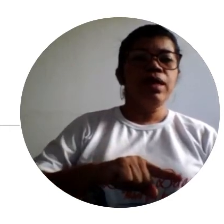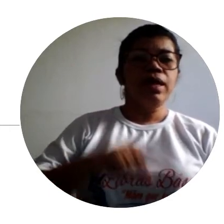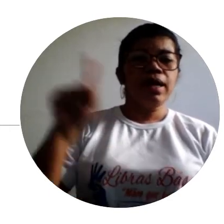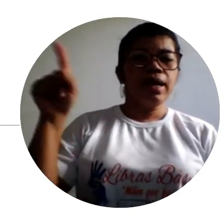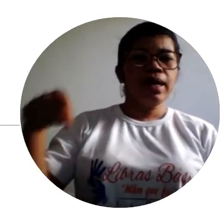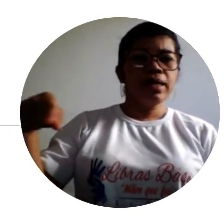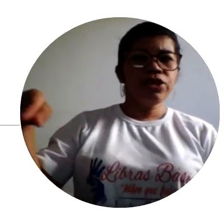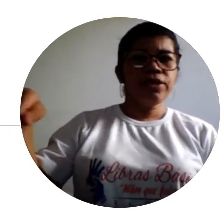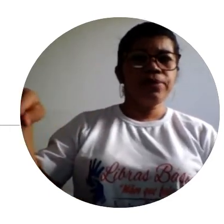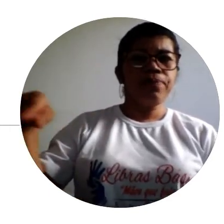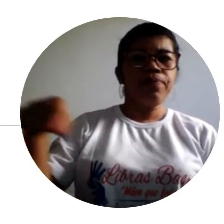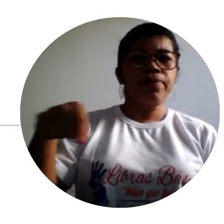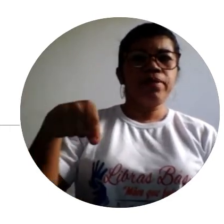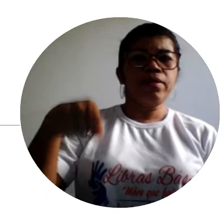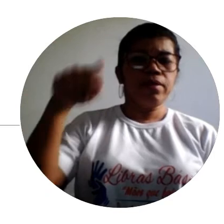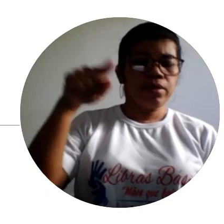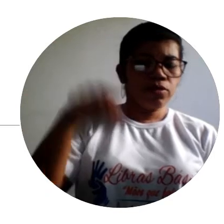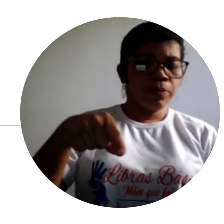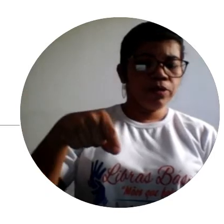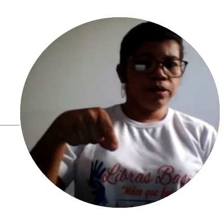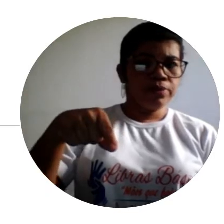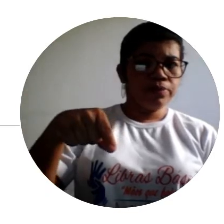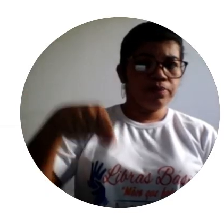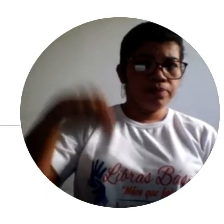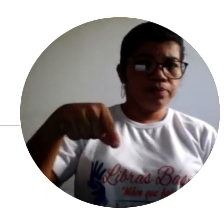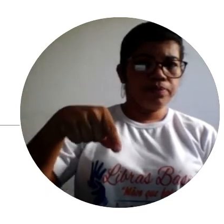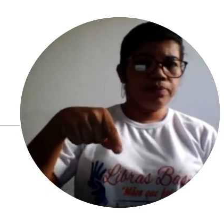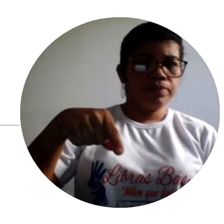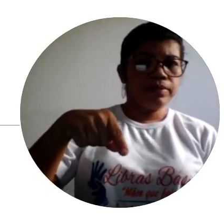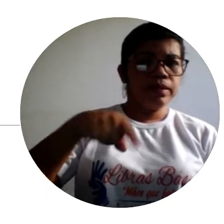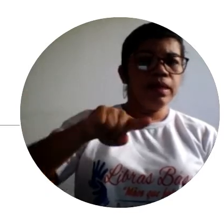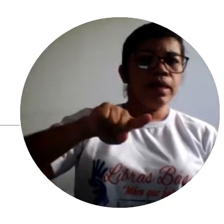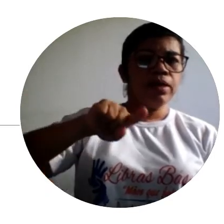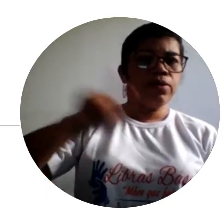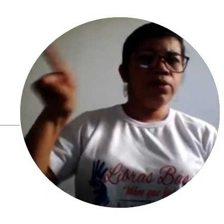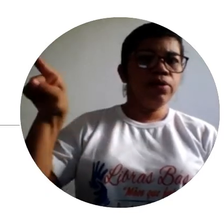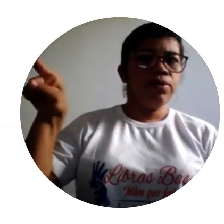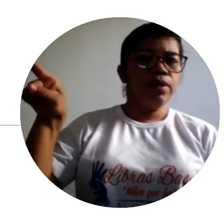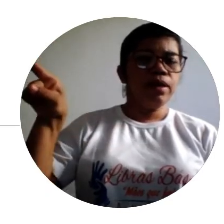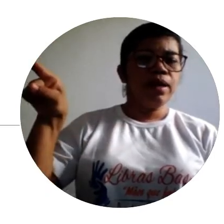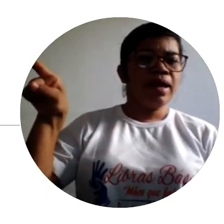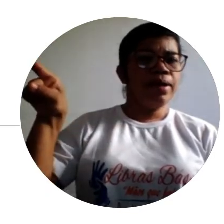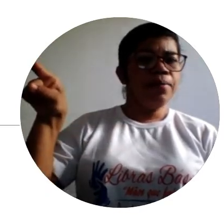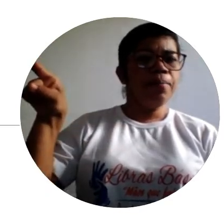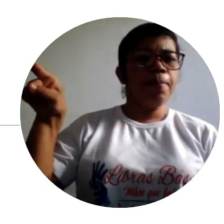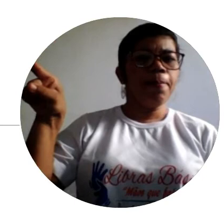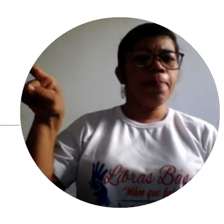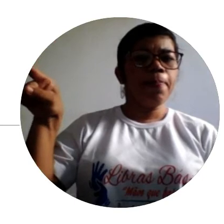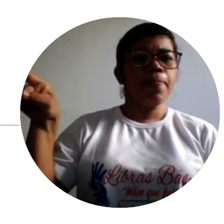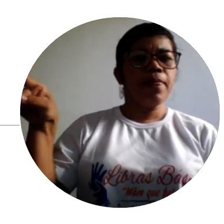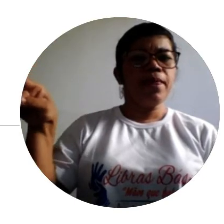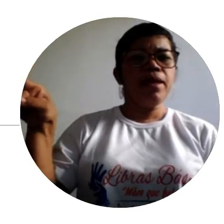eu digo esta, tô apontando. Aí, ó, lá,